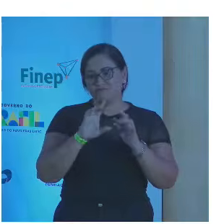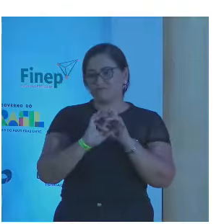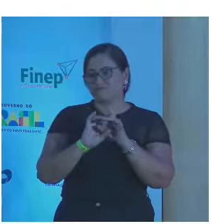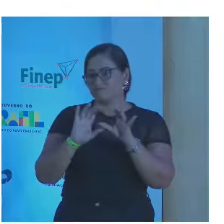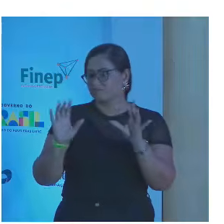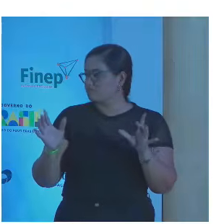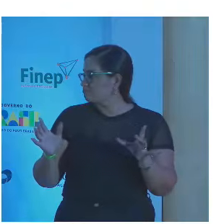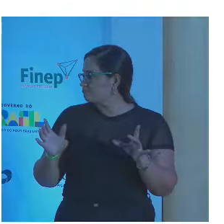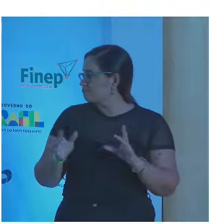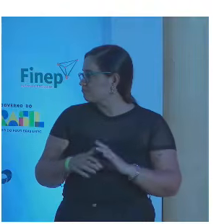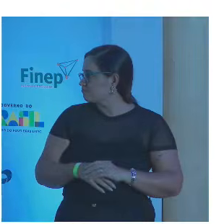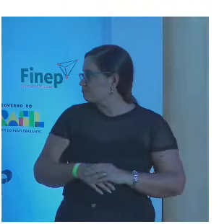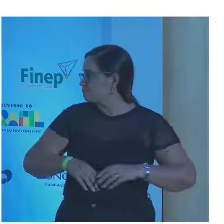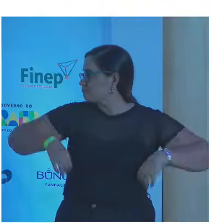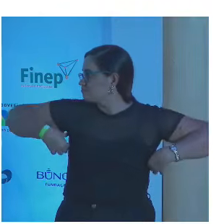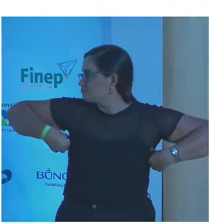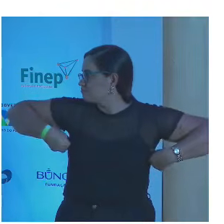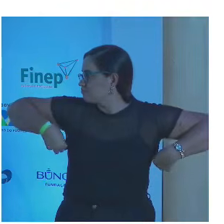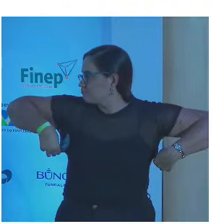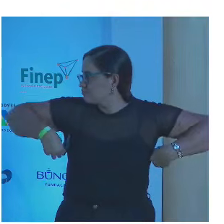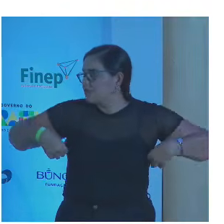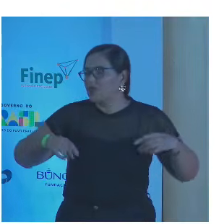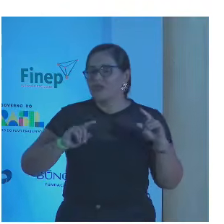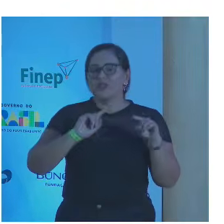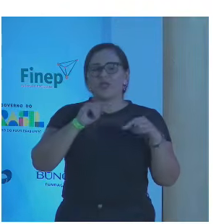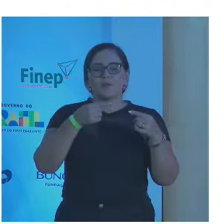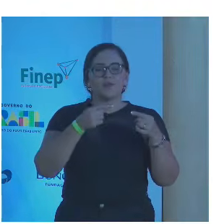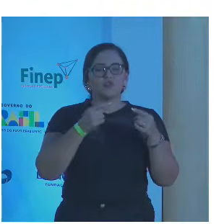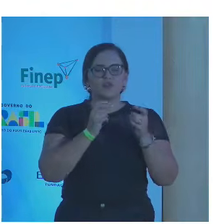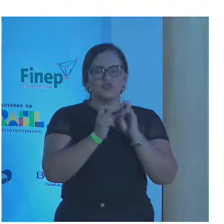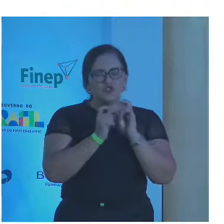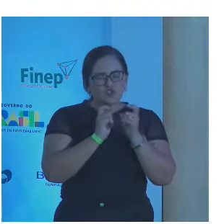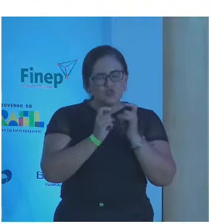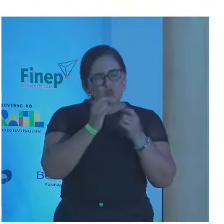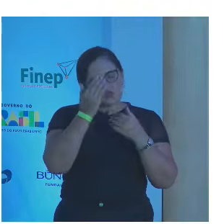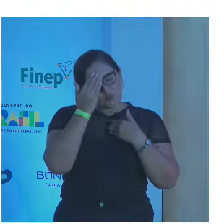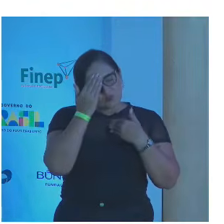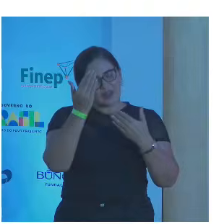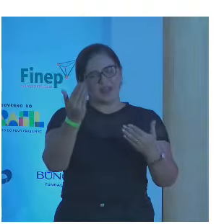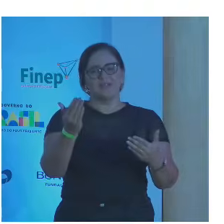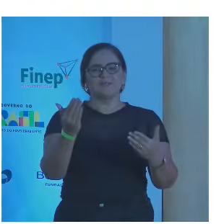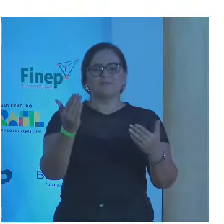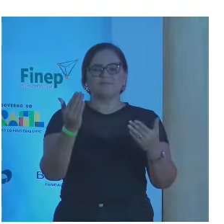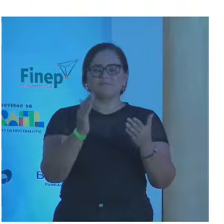deixar o resto das questões para a gente discutir. Muito obrigado.